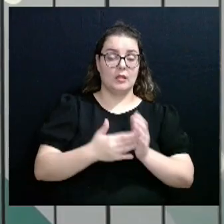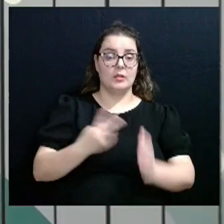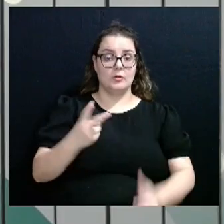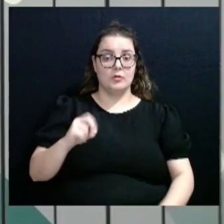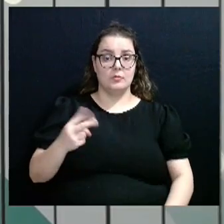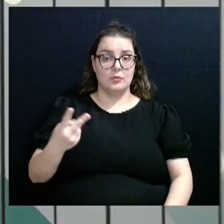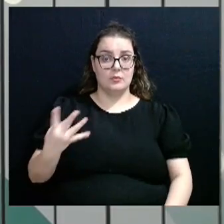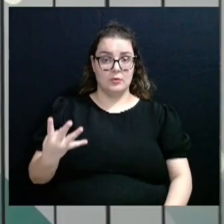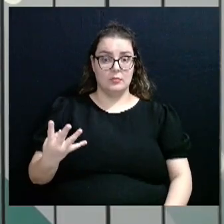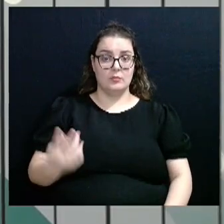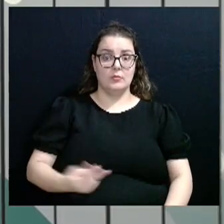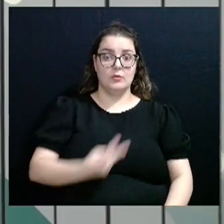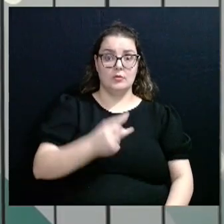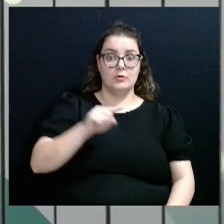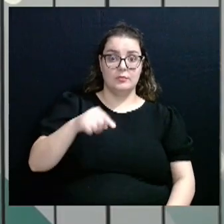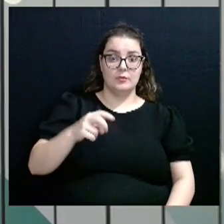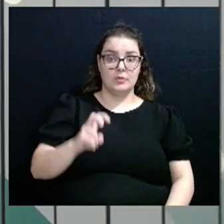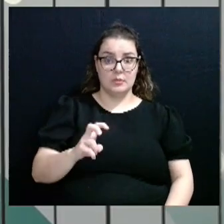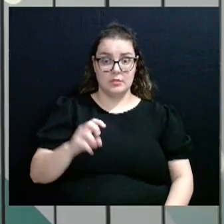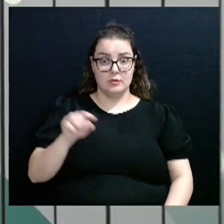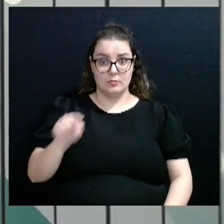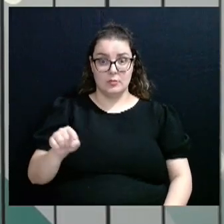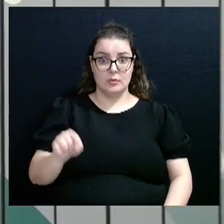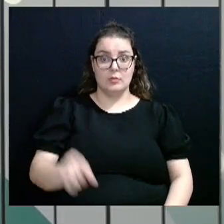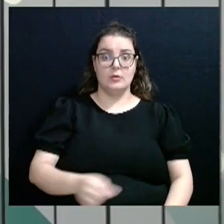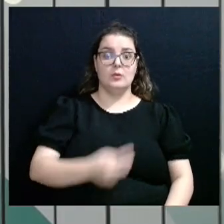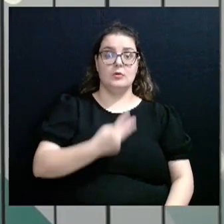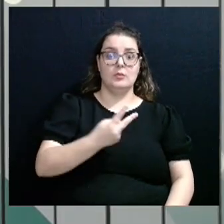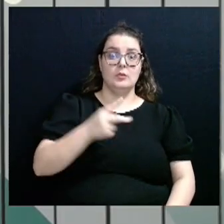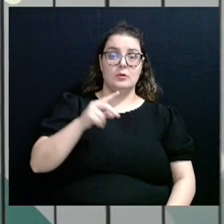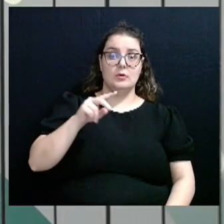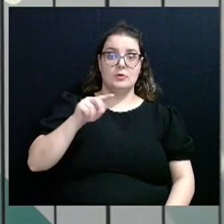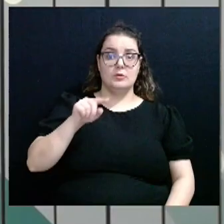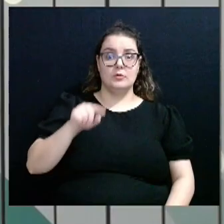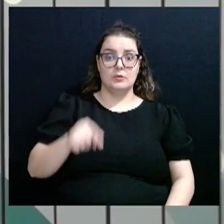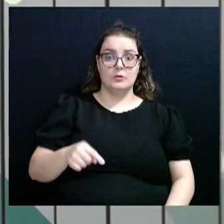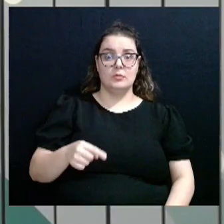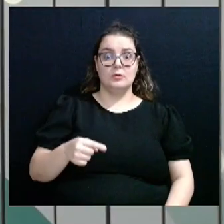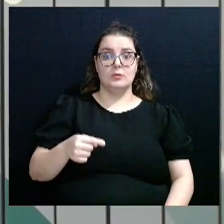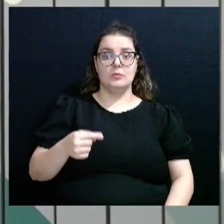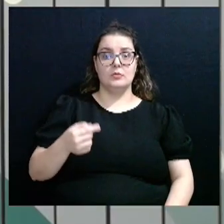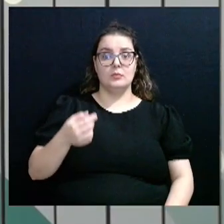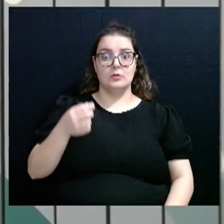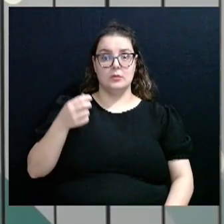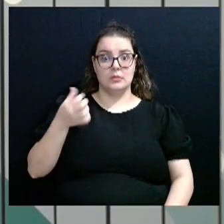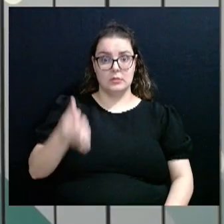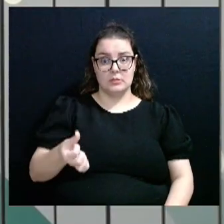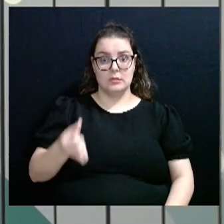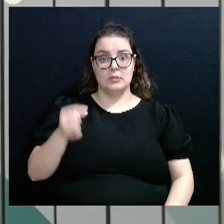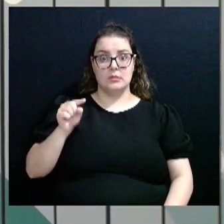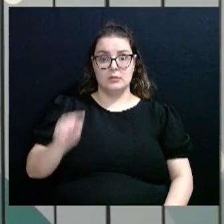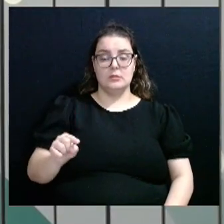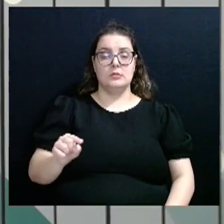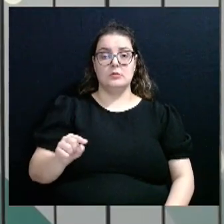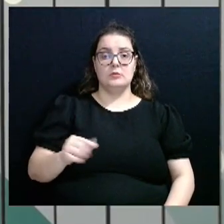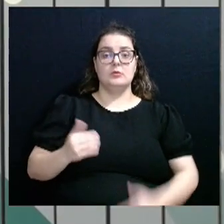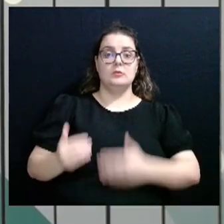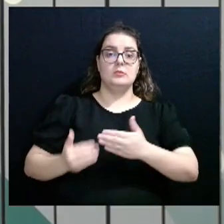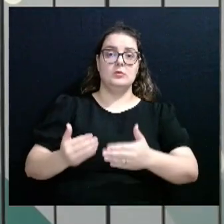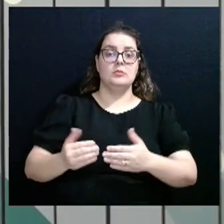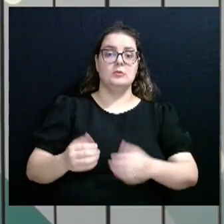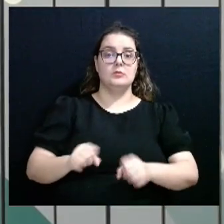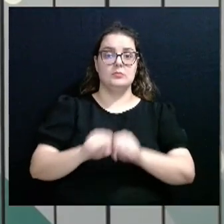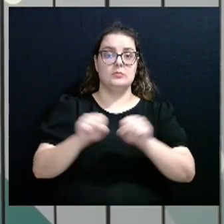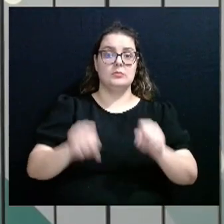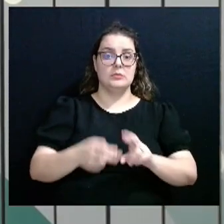mil para 3,3 mil procedimentos no Sistema Único de Saúde. Agora, doutora, há quem